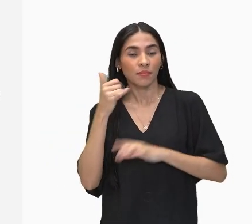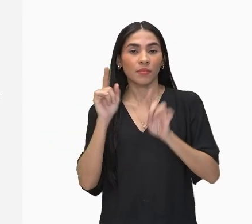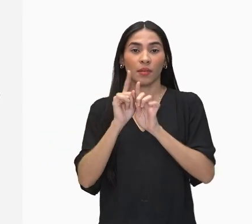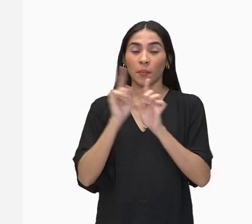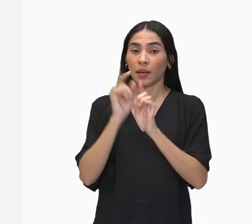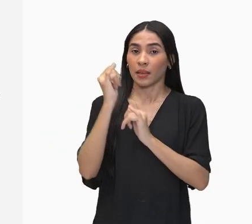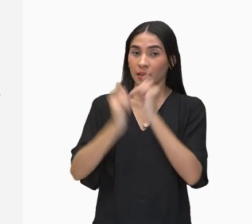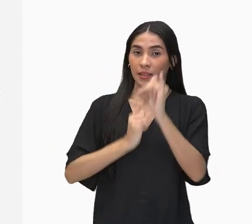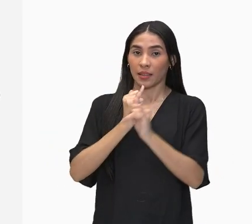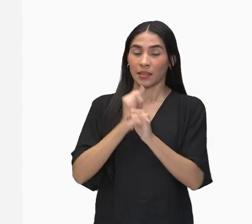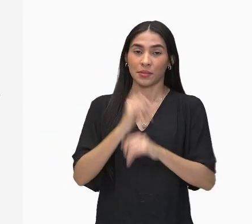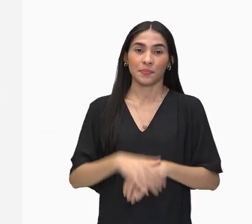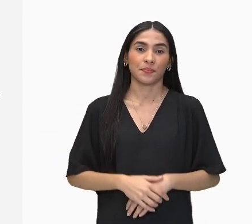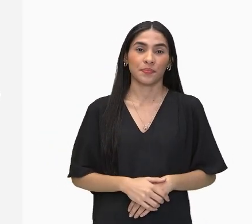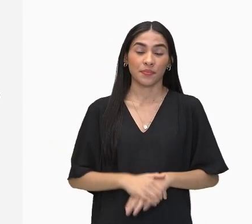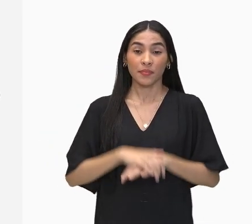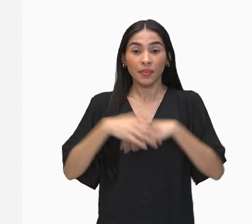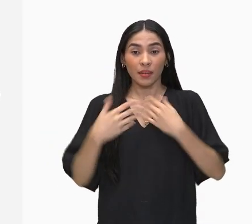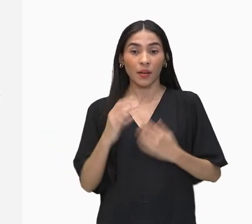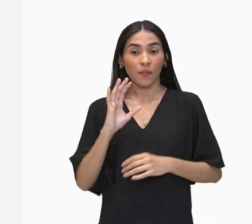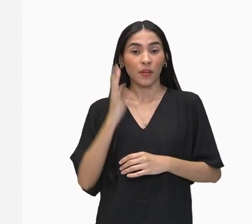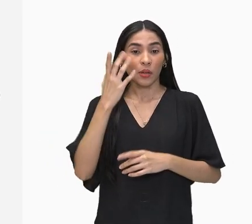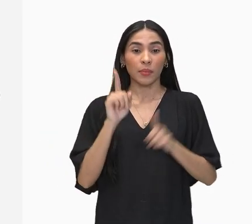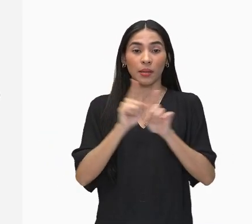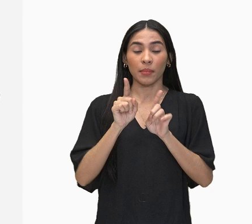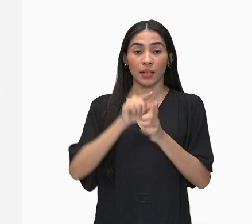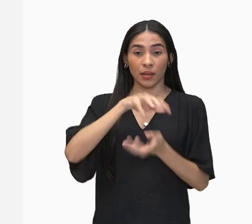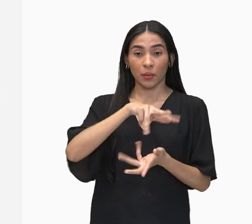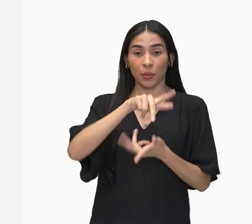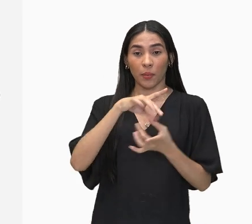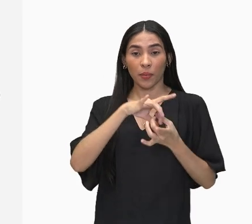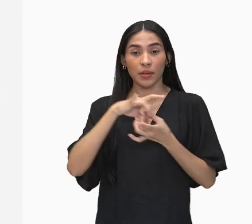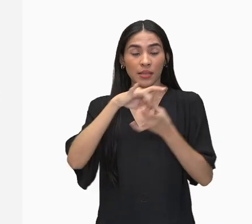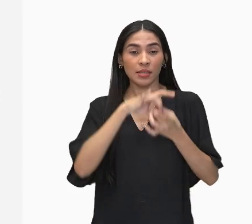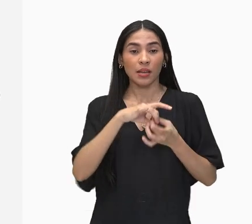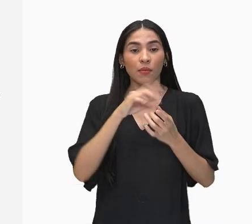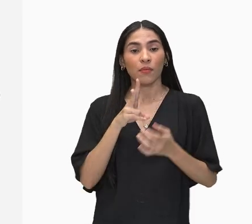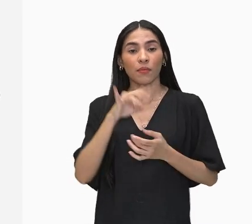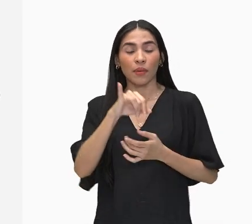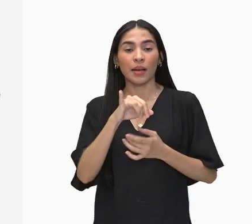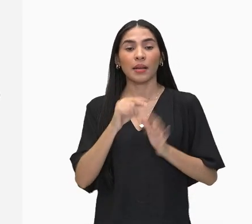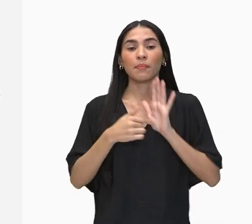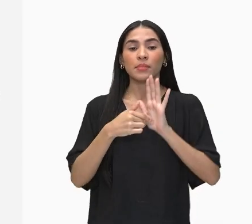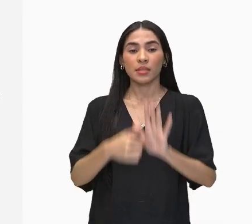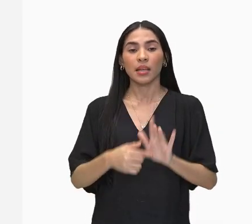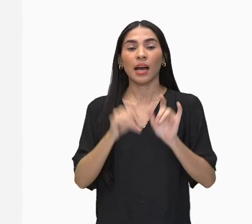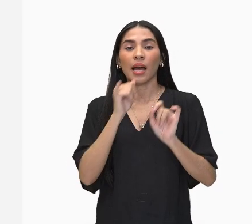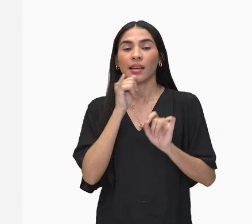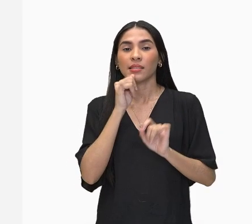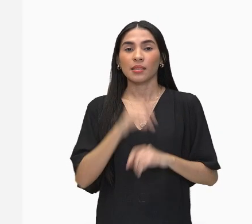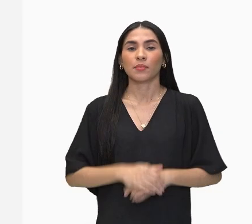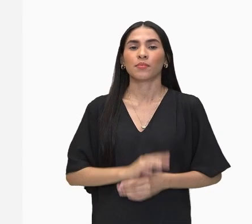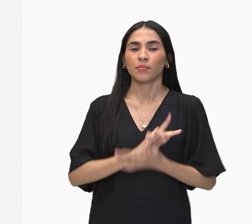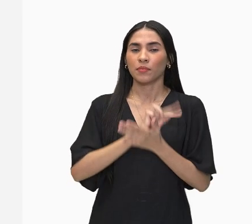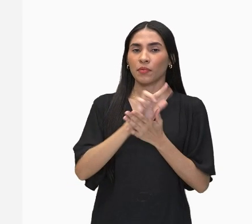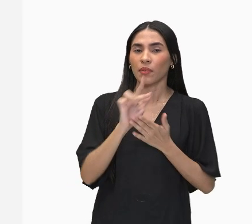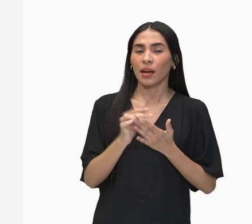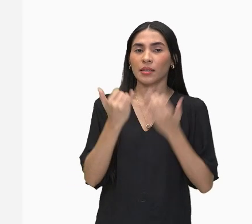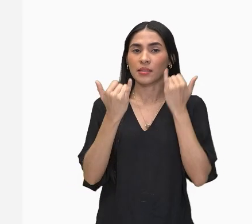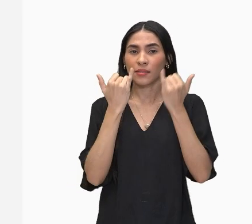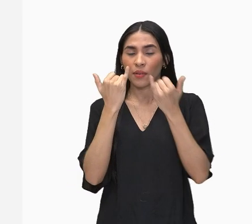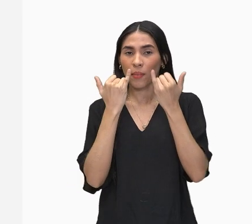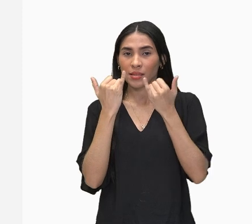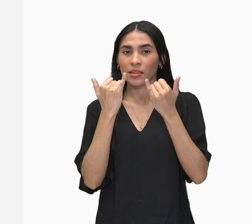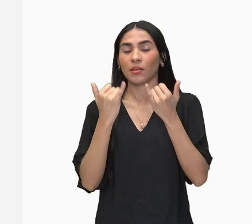internet. Então, esse fenômeno da globalização, ele gera, ele causa um fluxo de informações,